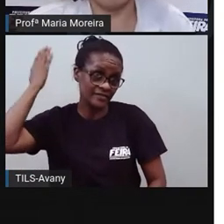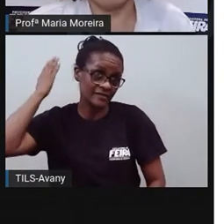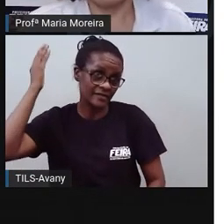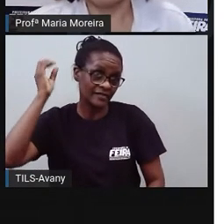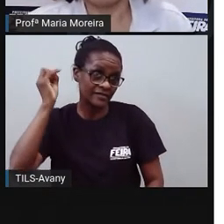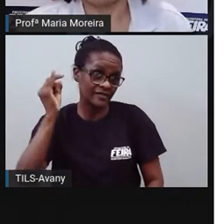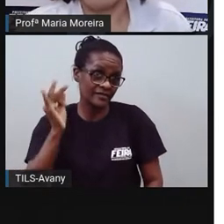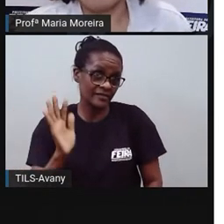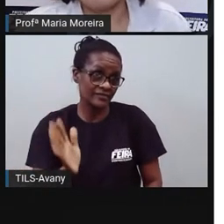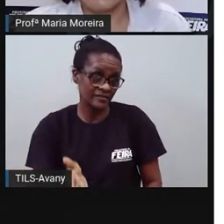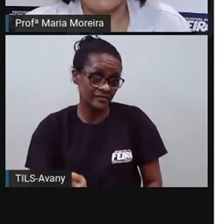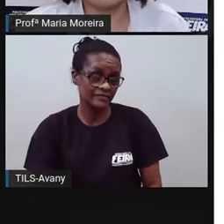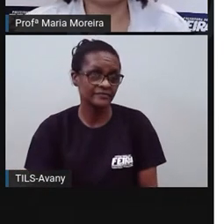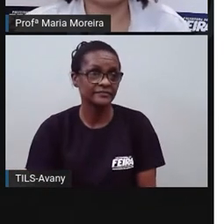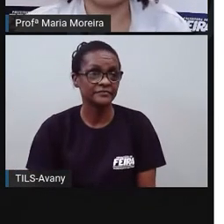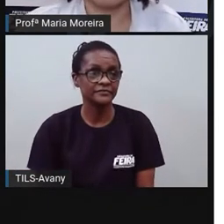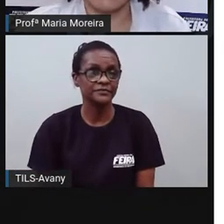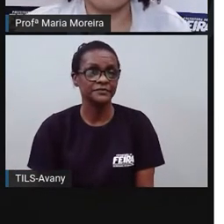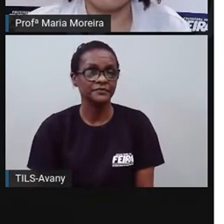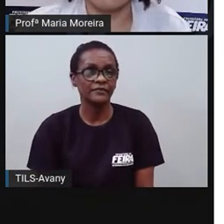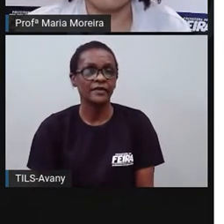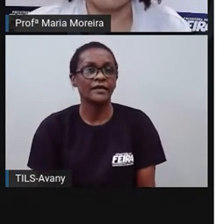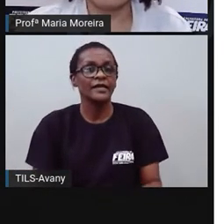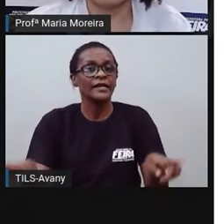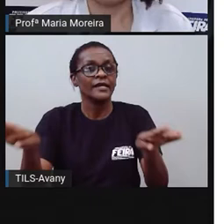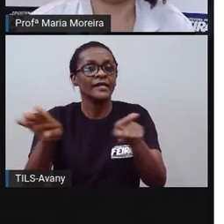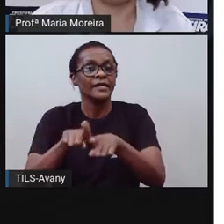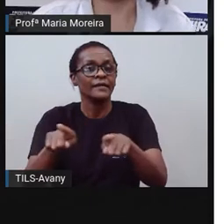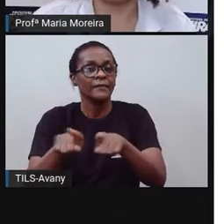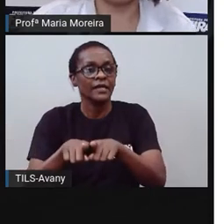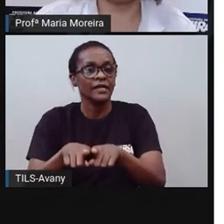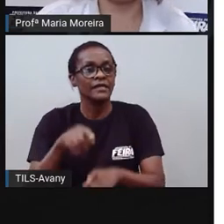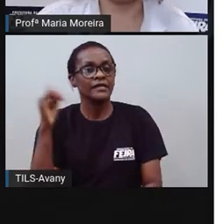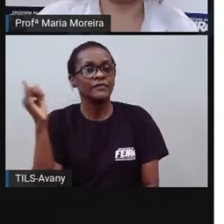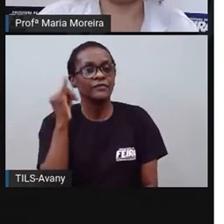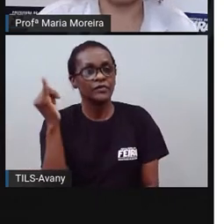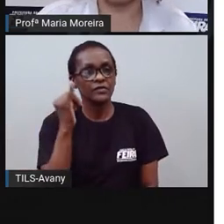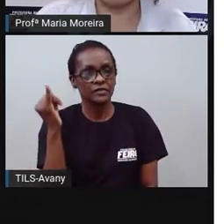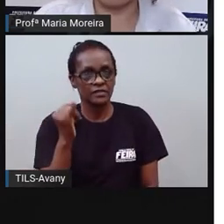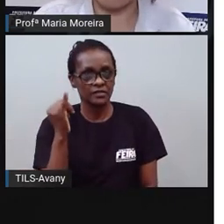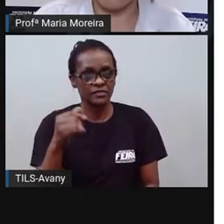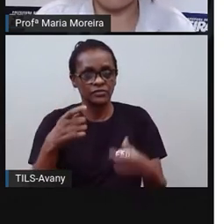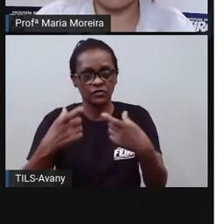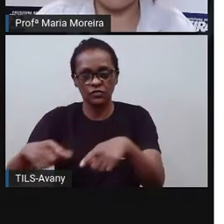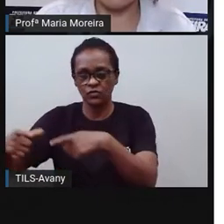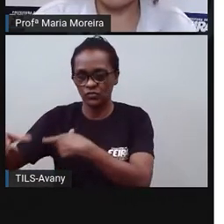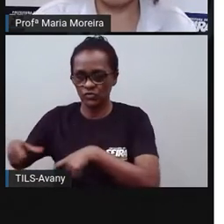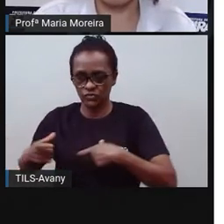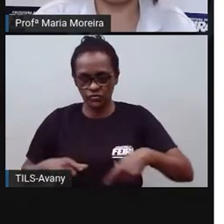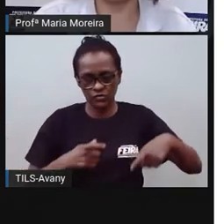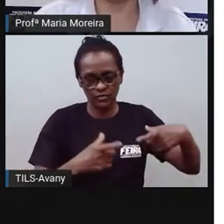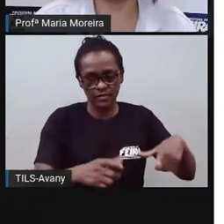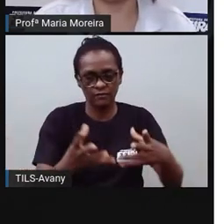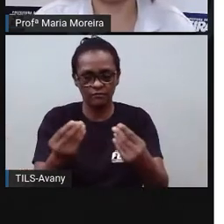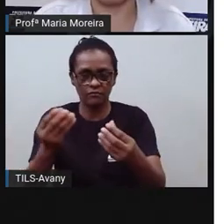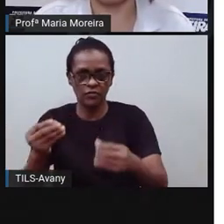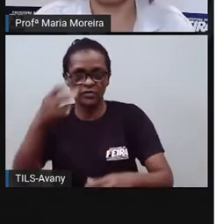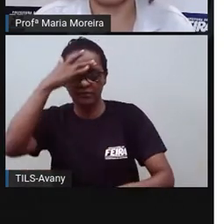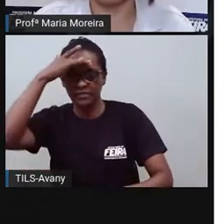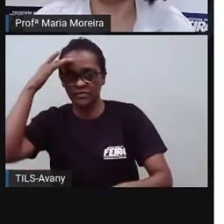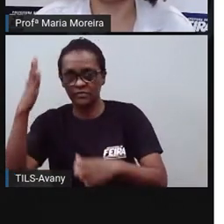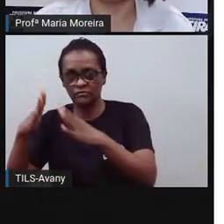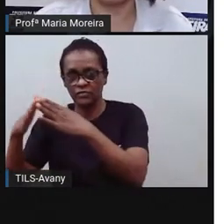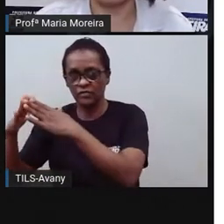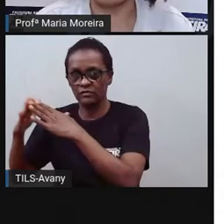Bom, devemos ressaltar, gente, que as regiões mais povoadas, né? Com a mão de obra